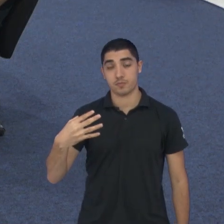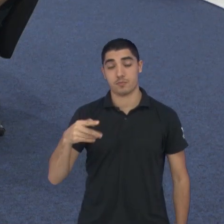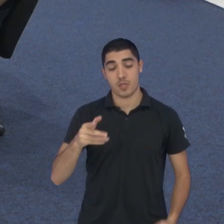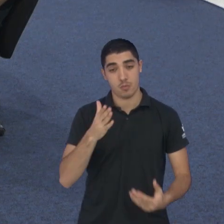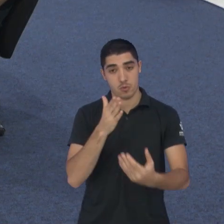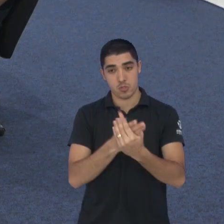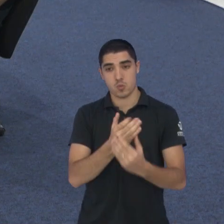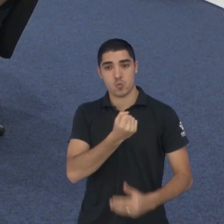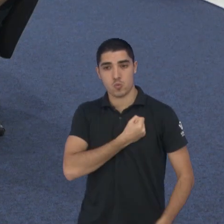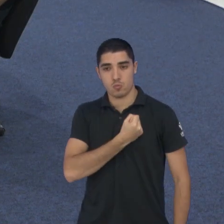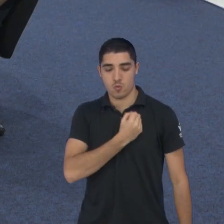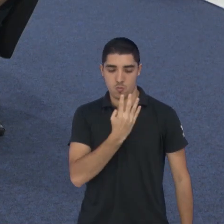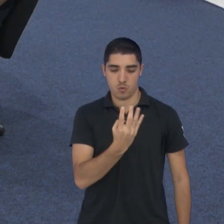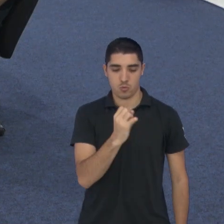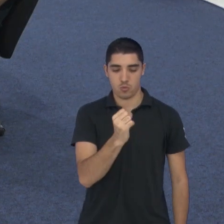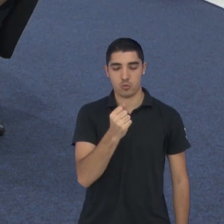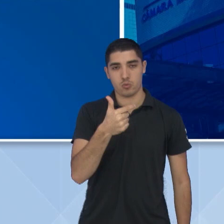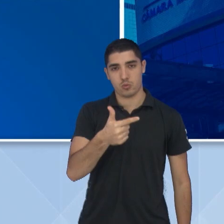Processo número